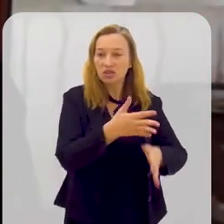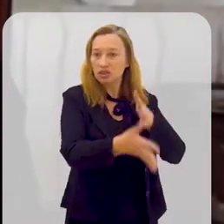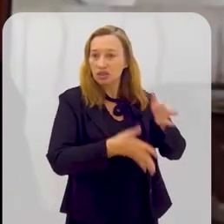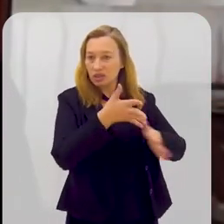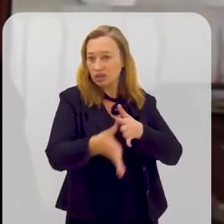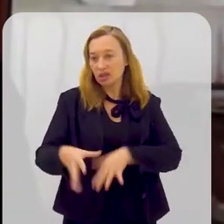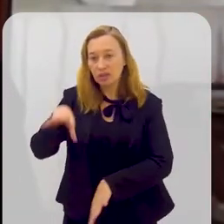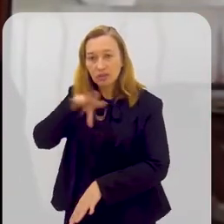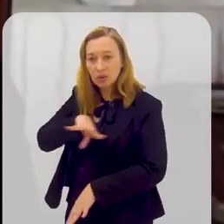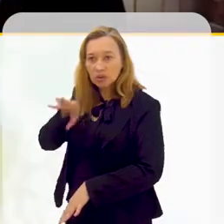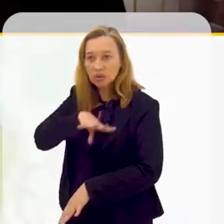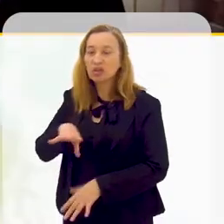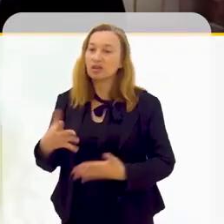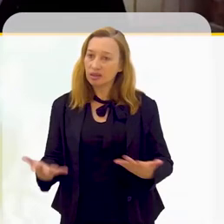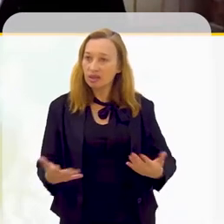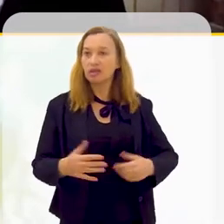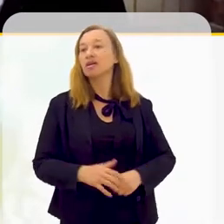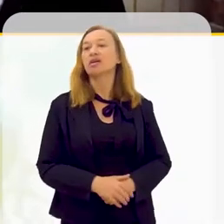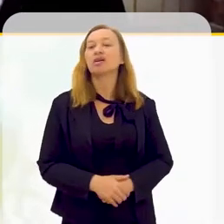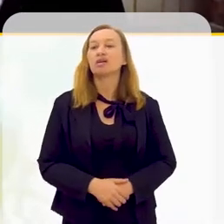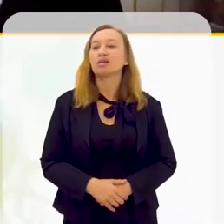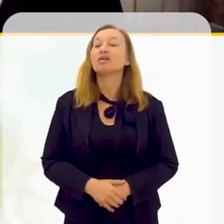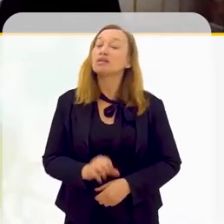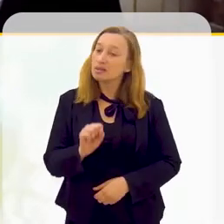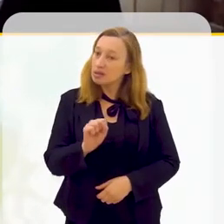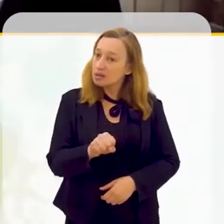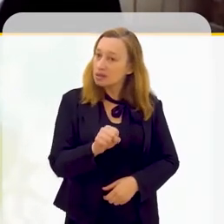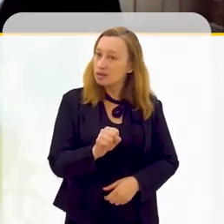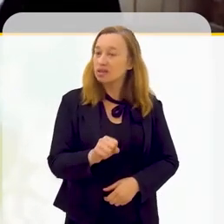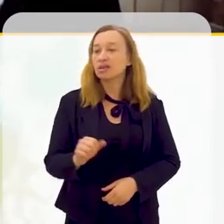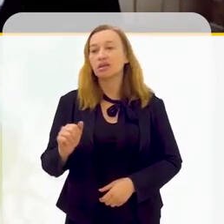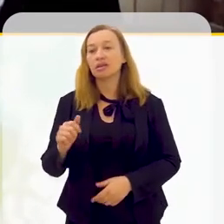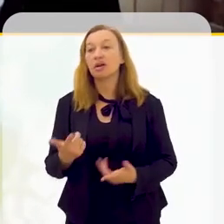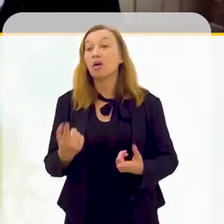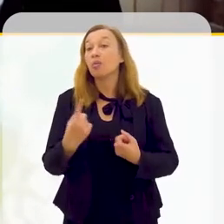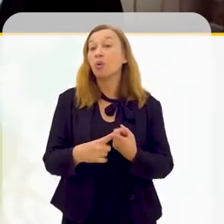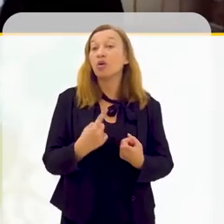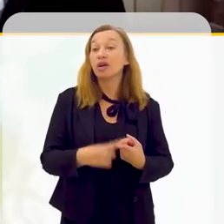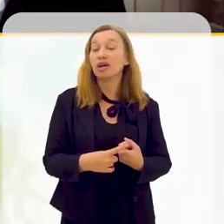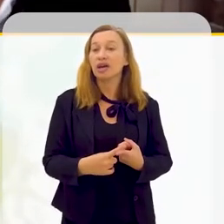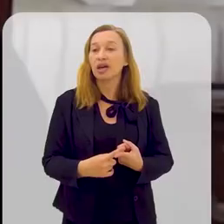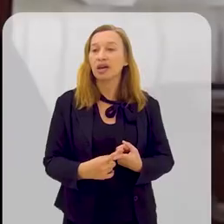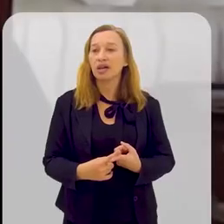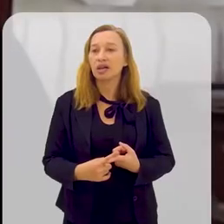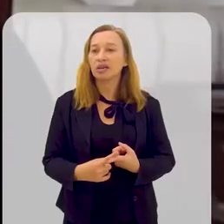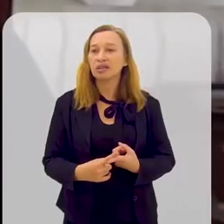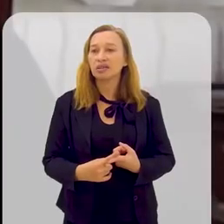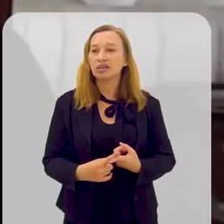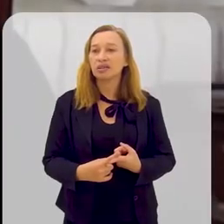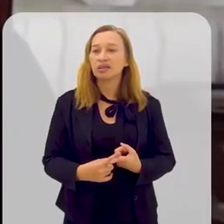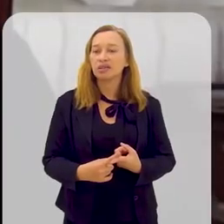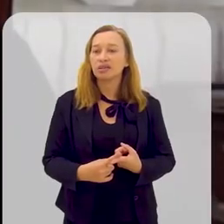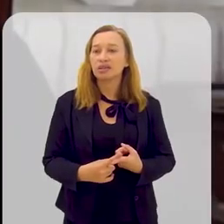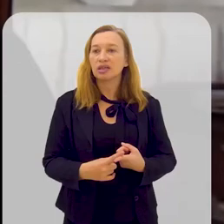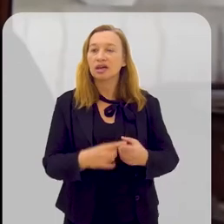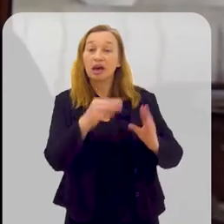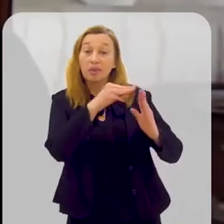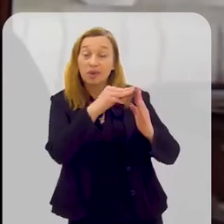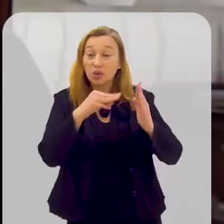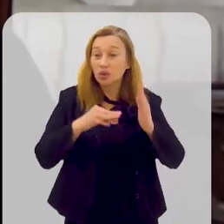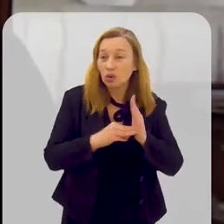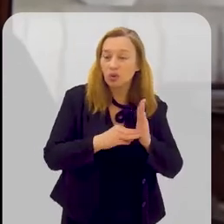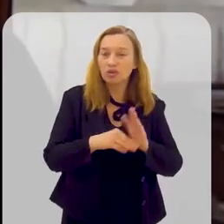libras e língua portuguesa até associações também com certeza e até porque a